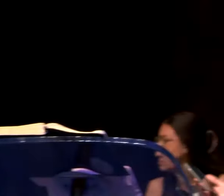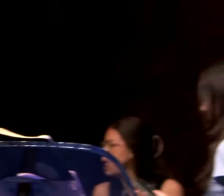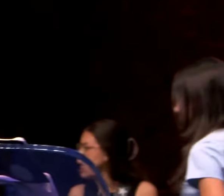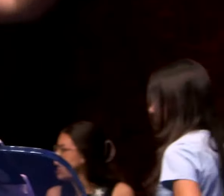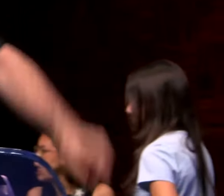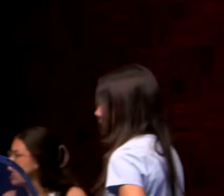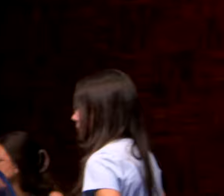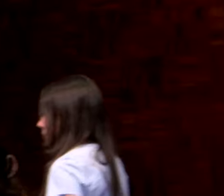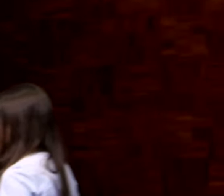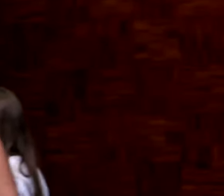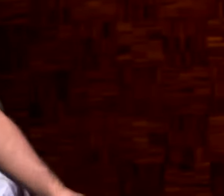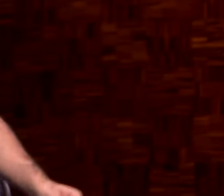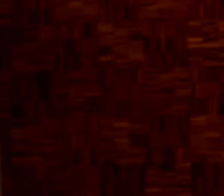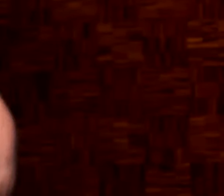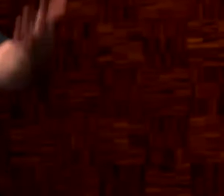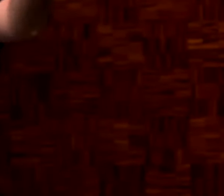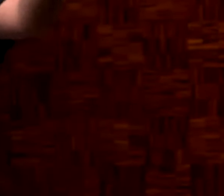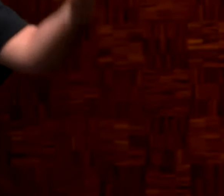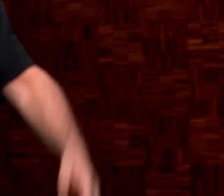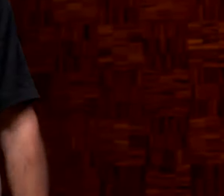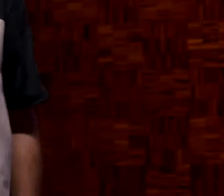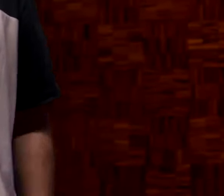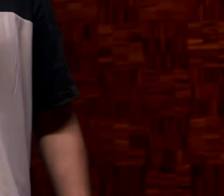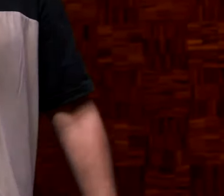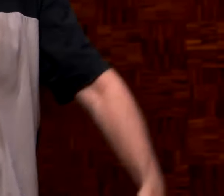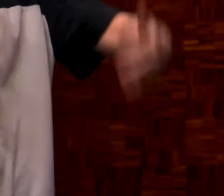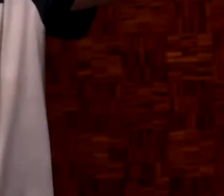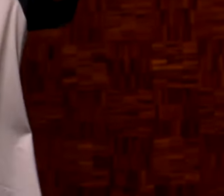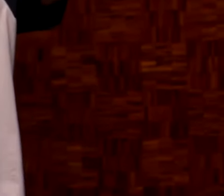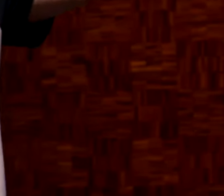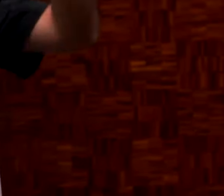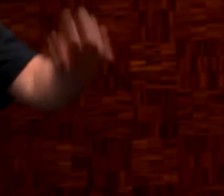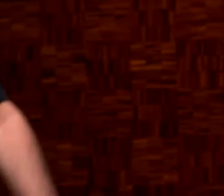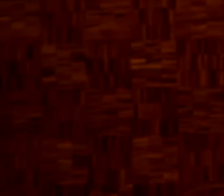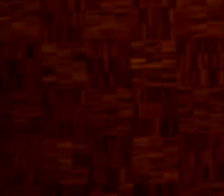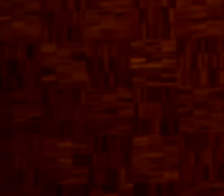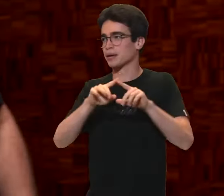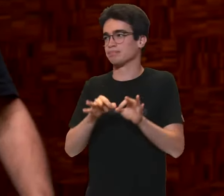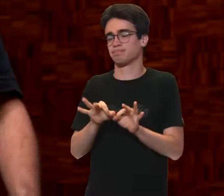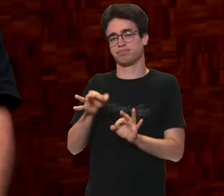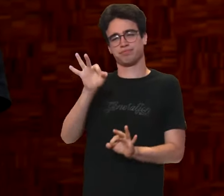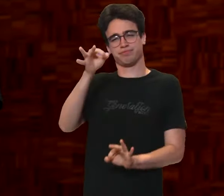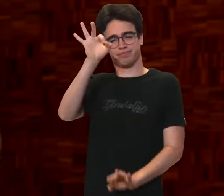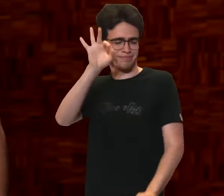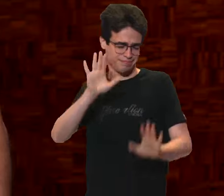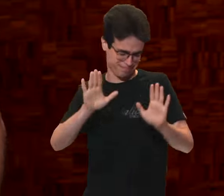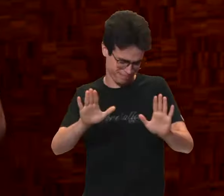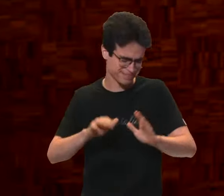Semana que vem a gente continua. Eu achei que eu ia conseguir pregar os 5 pontos, mas eu falo demais.